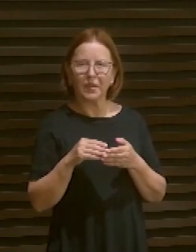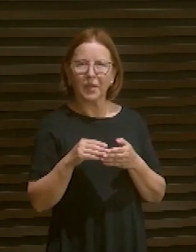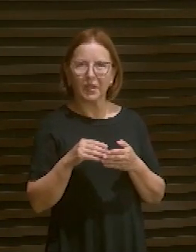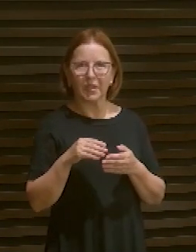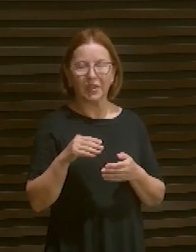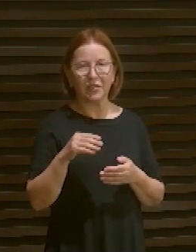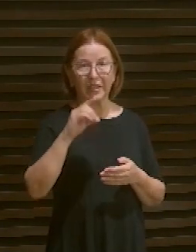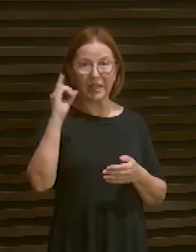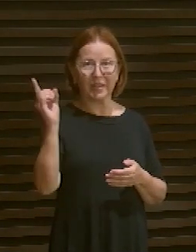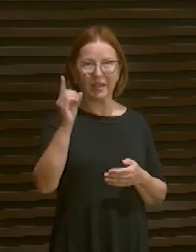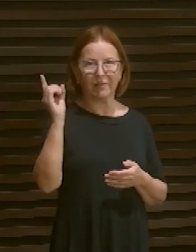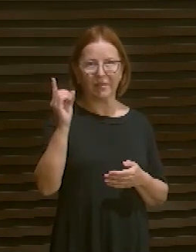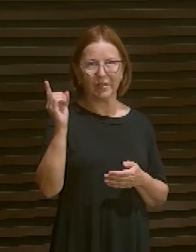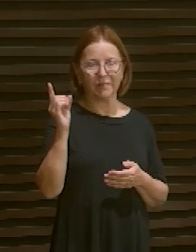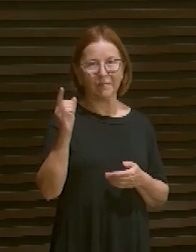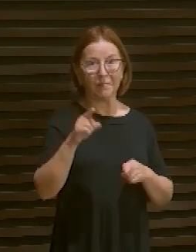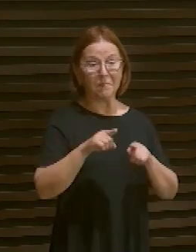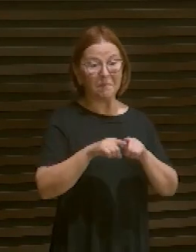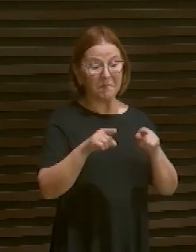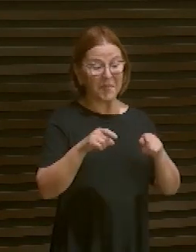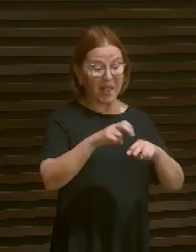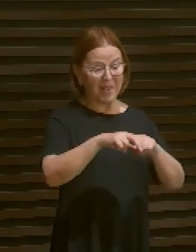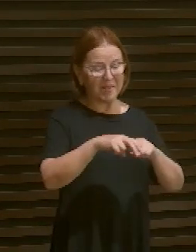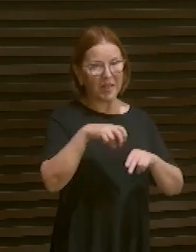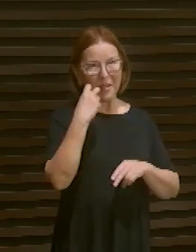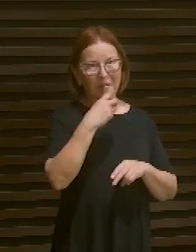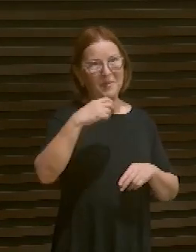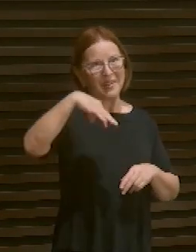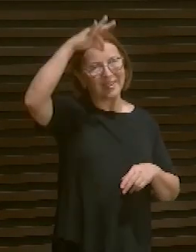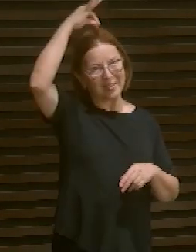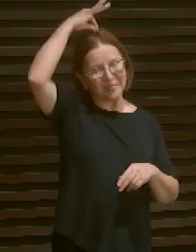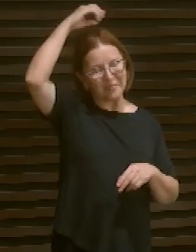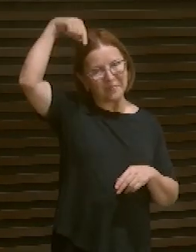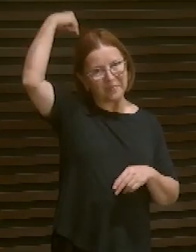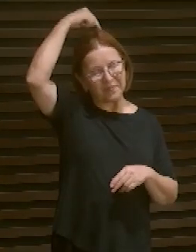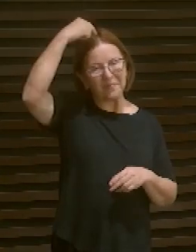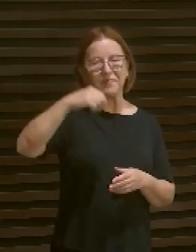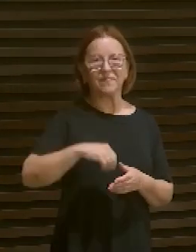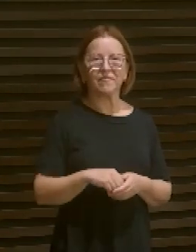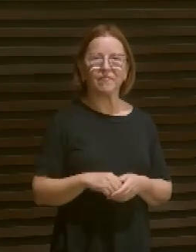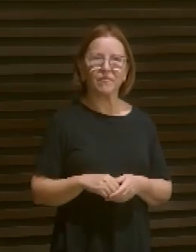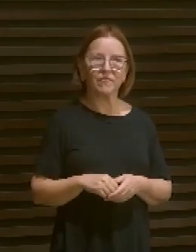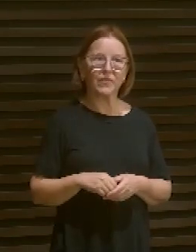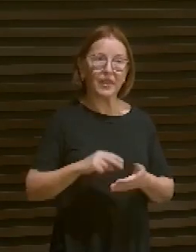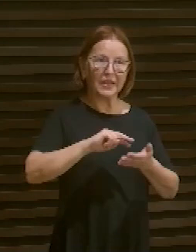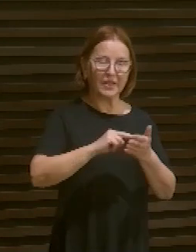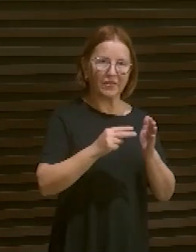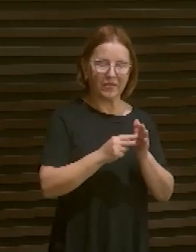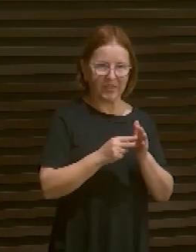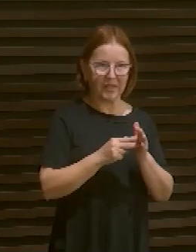Mas ele aqui diz que foi pela boca do Espírito Santo. Ele está dizendo o que significa que o